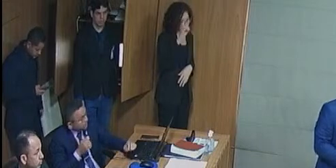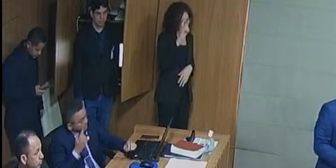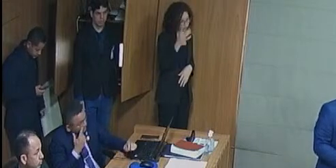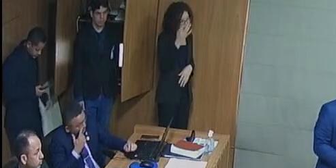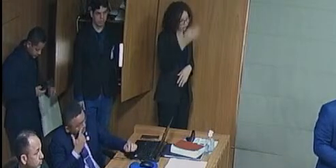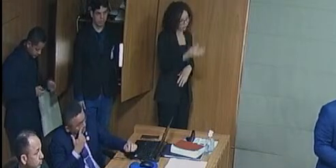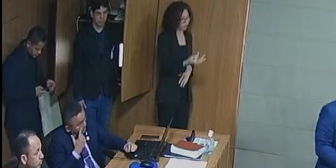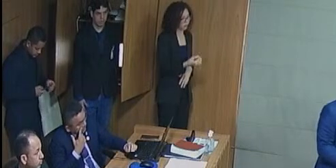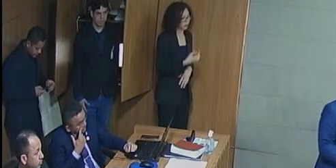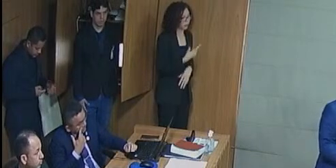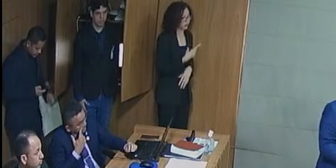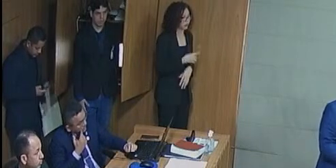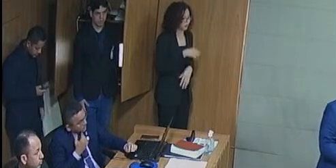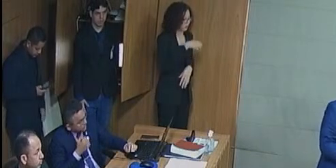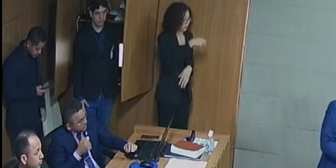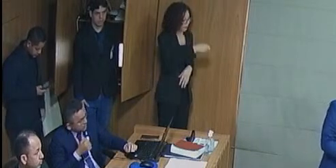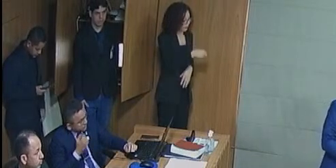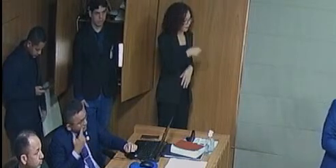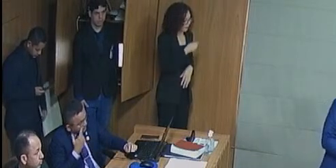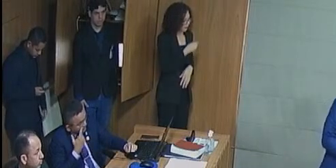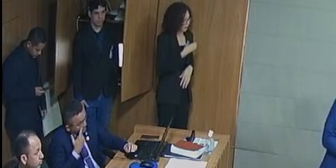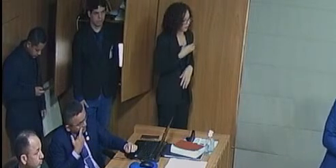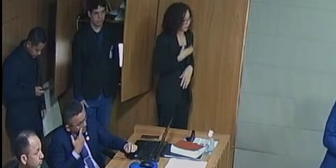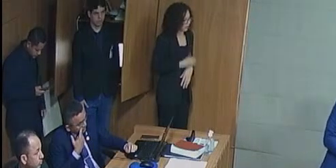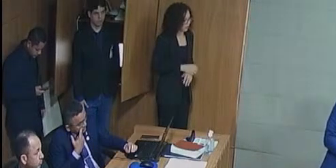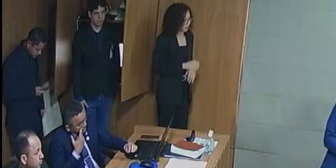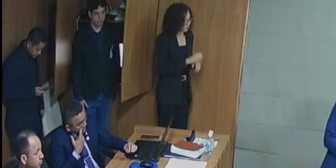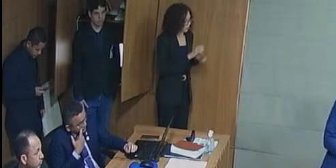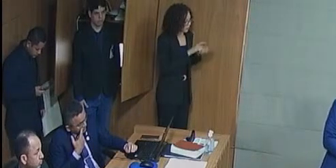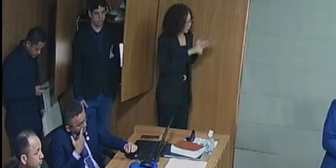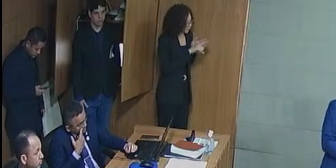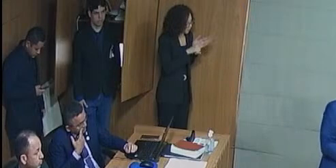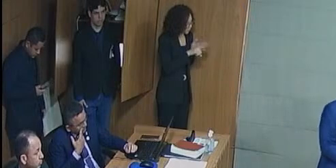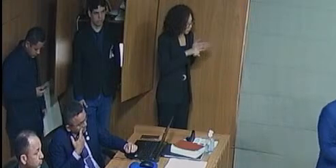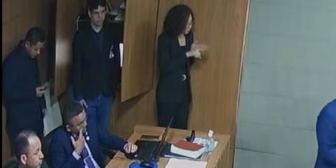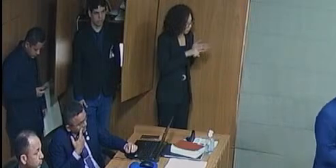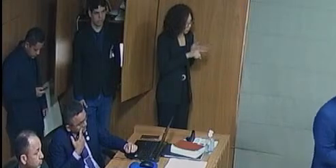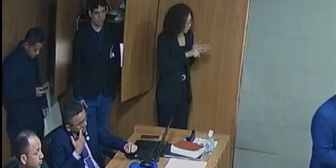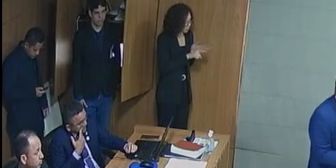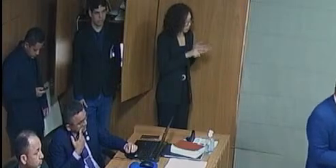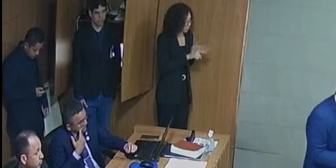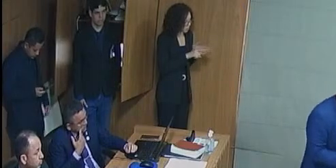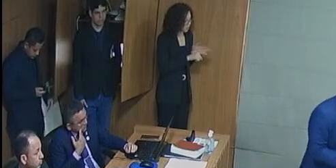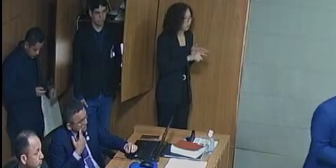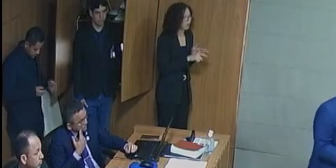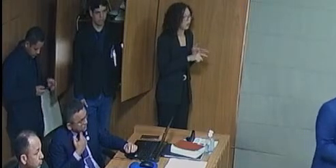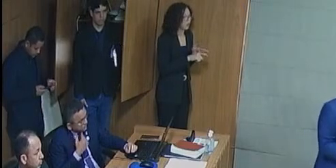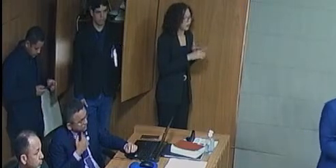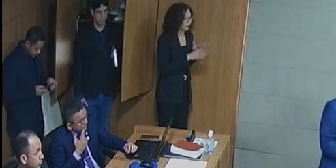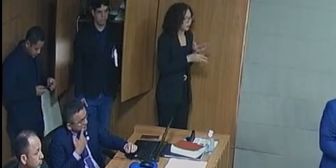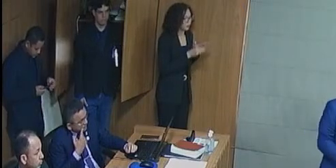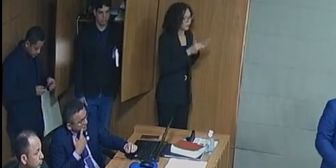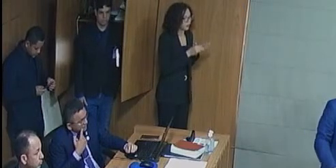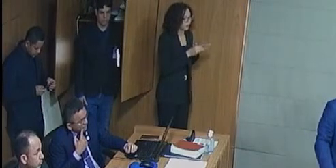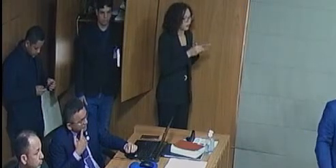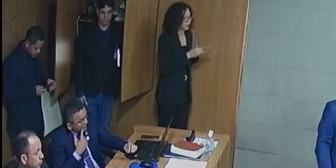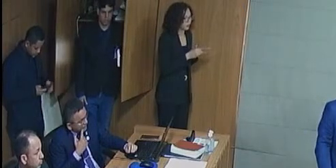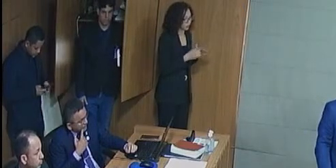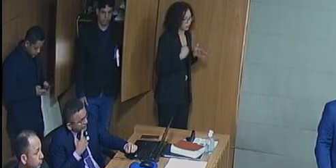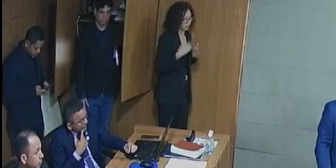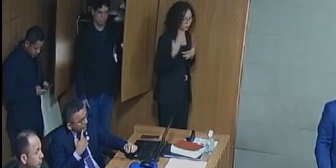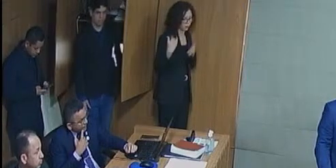estaria pegando uma emergencial que foi feita na cultura enquanto estava como secretário lá eu iia pegar uma busca de apreensão prisão e